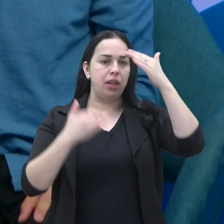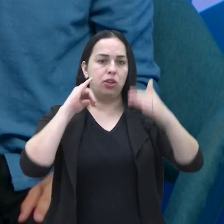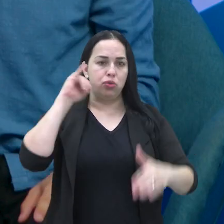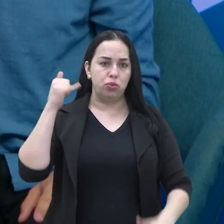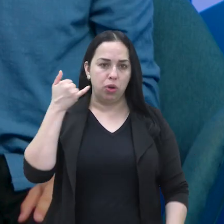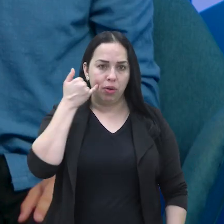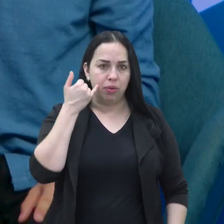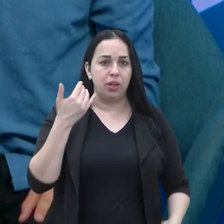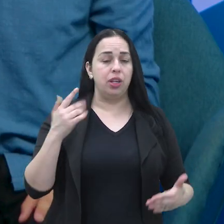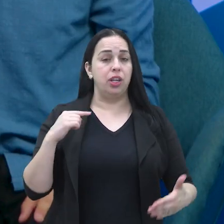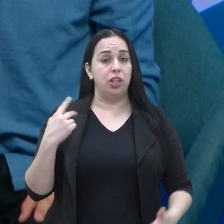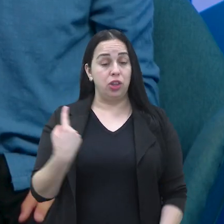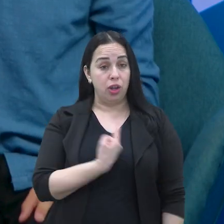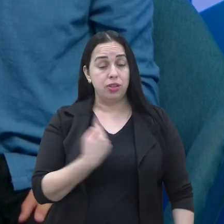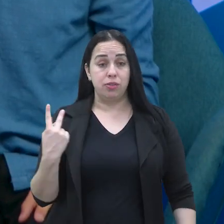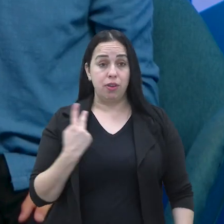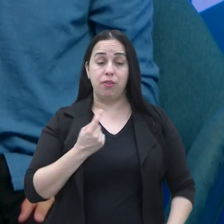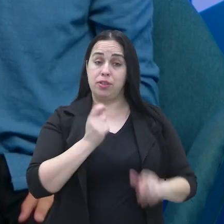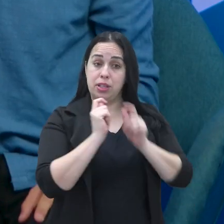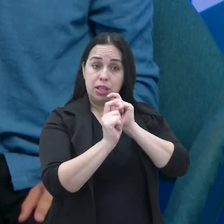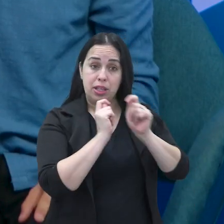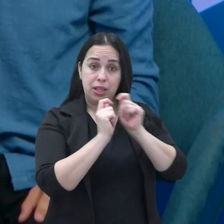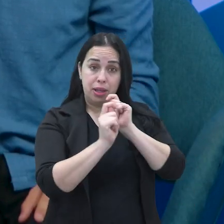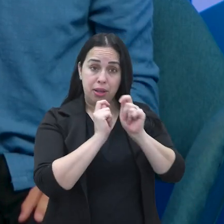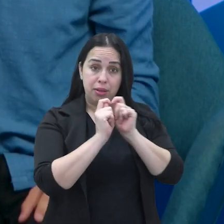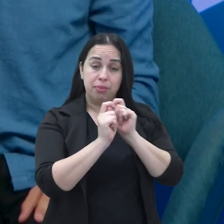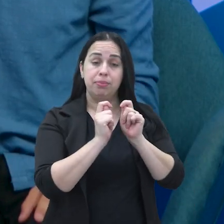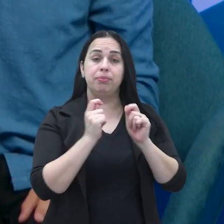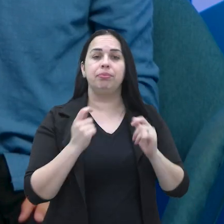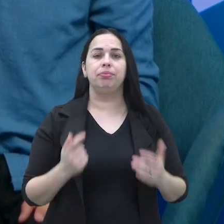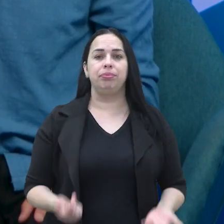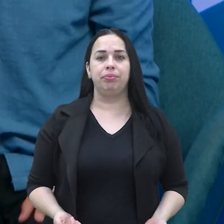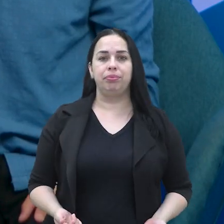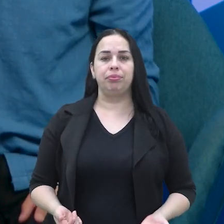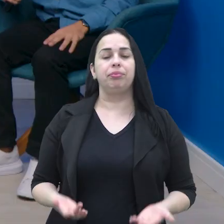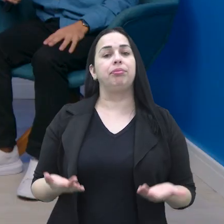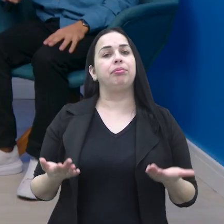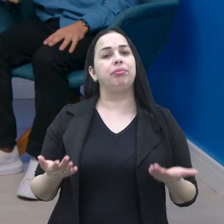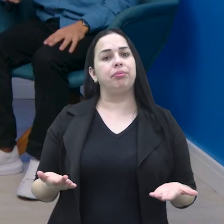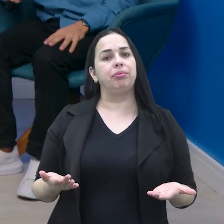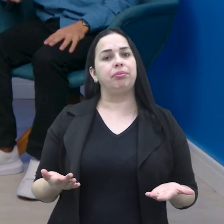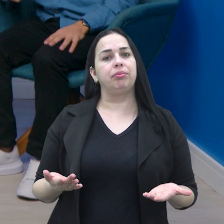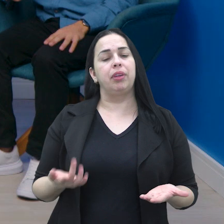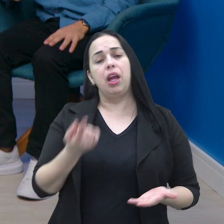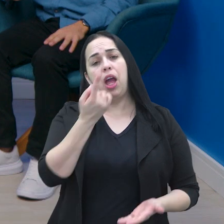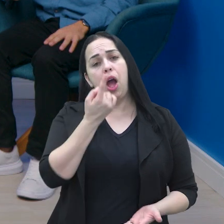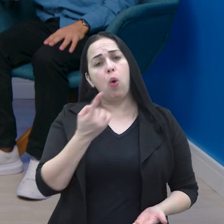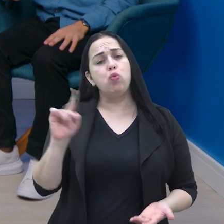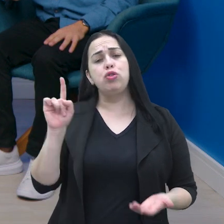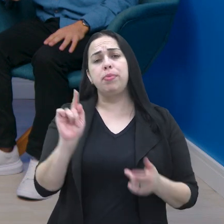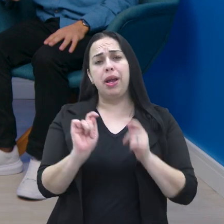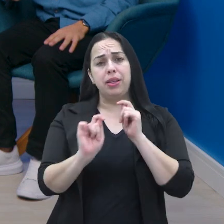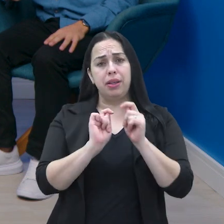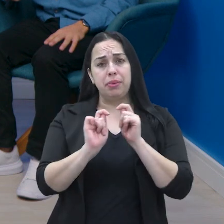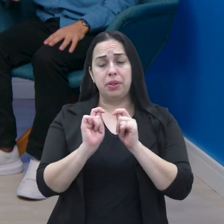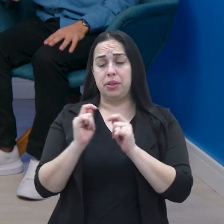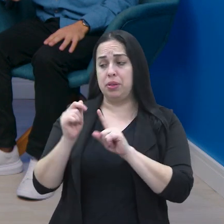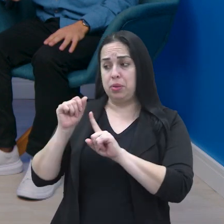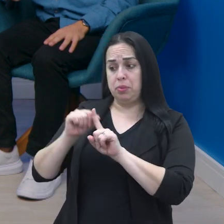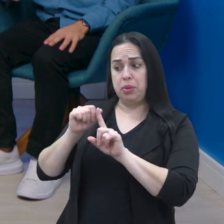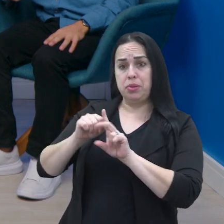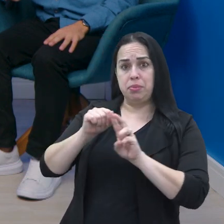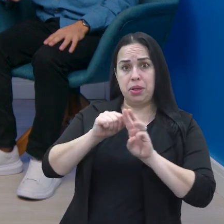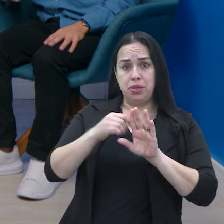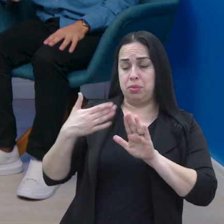Obrigado, João. Nós seguimos a partir daqui com a entrevista do Cidadania em Pauta. Gente, essa é a nossa última entrevista. Nos